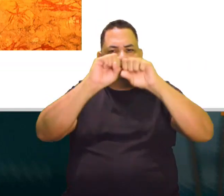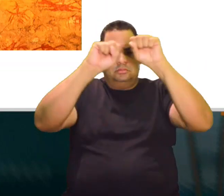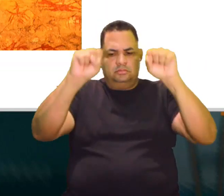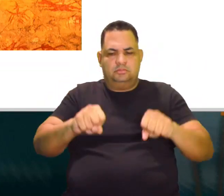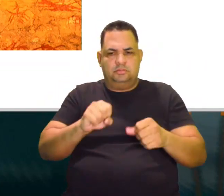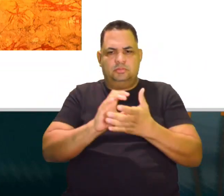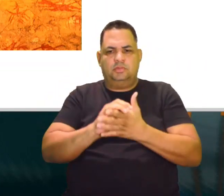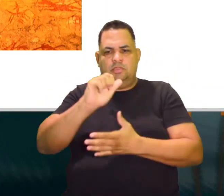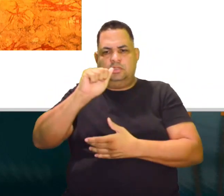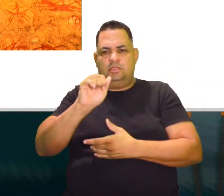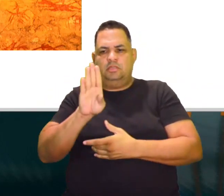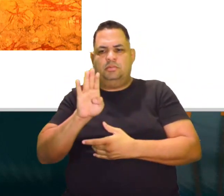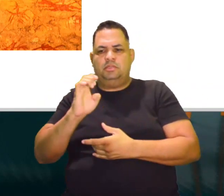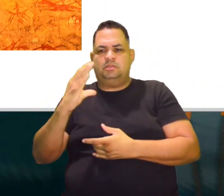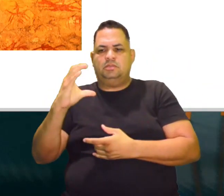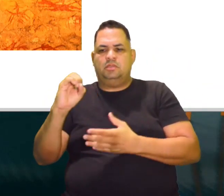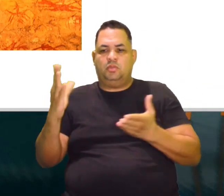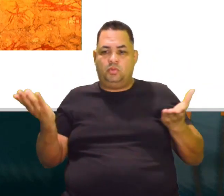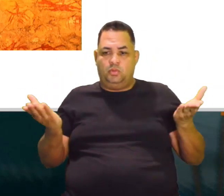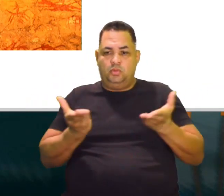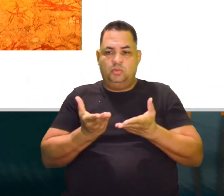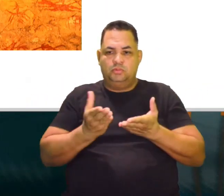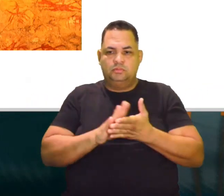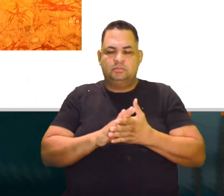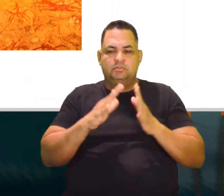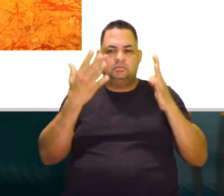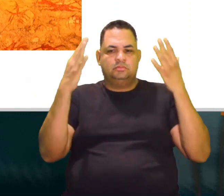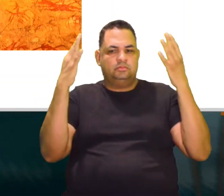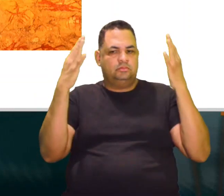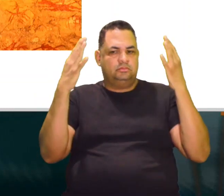que temos hoje. Isso mesmo. Então, parabéns para quem